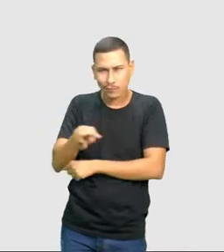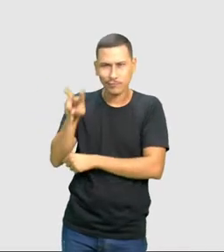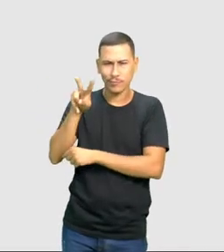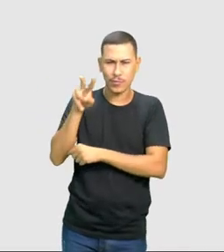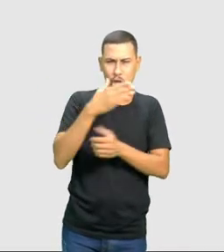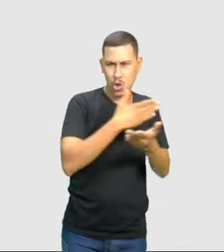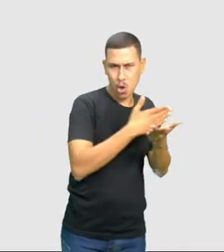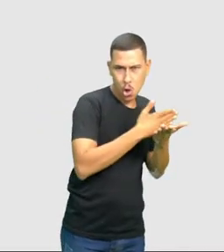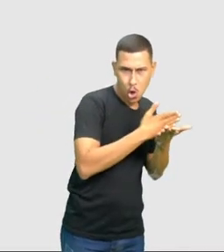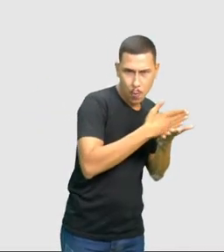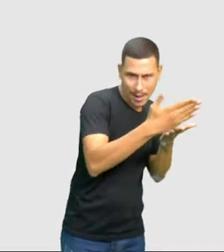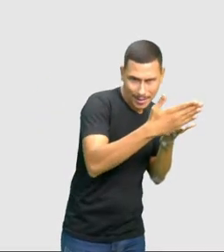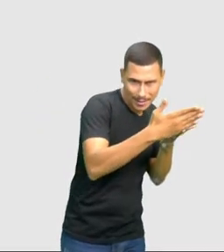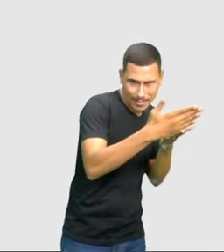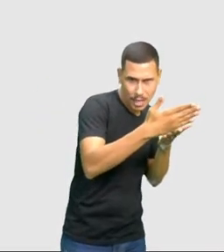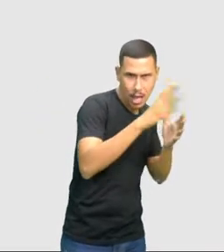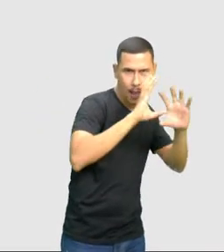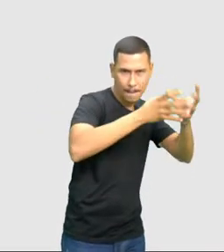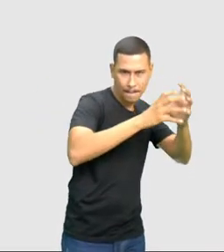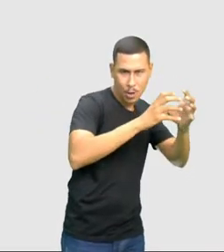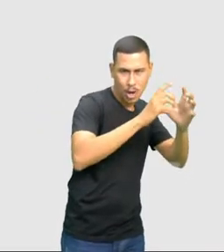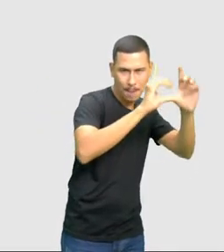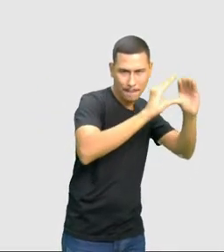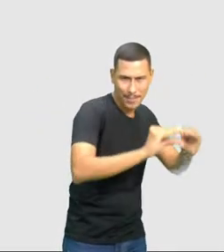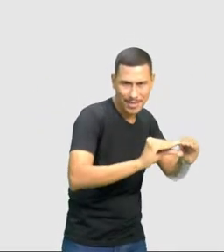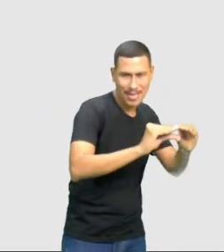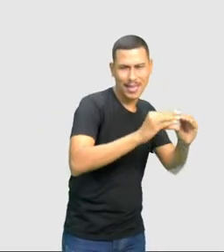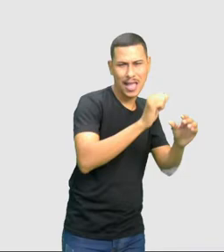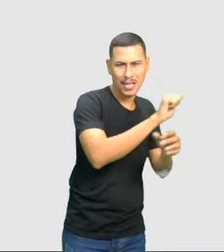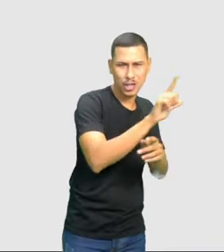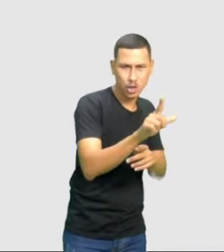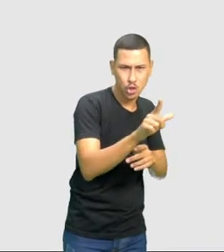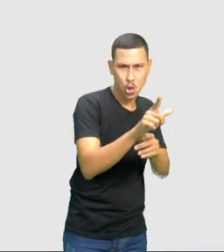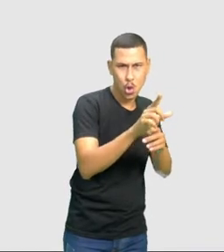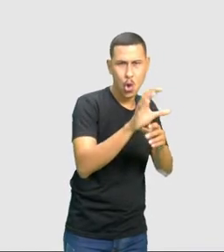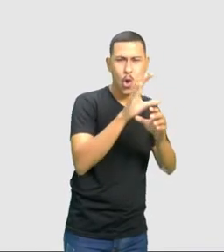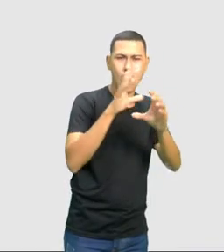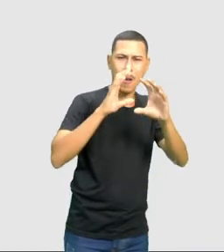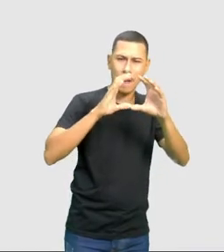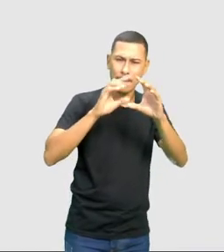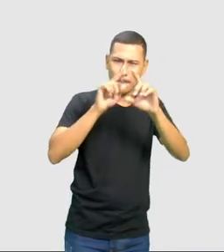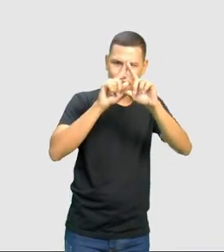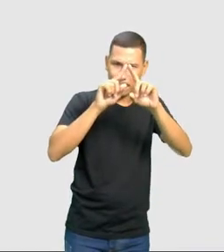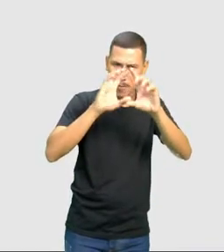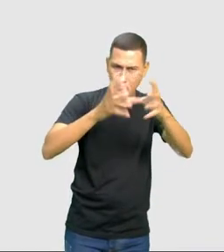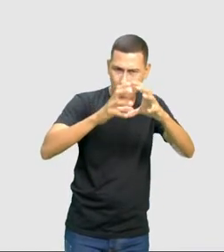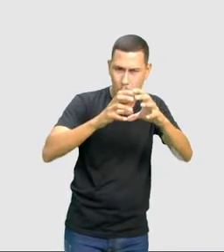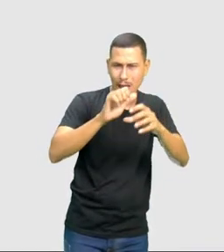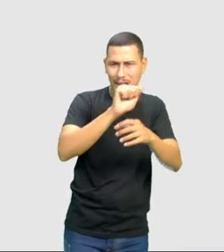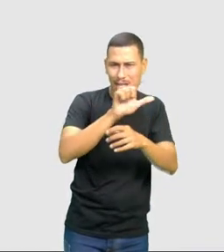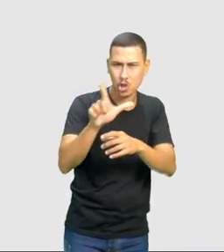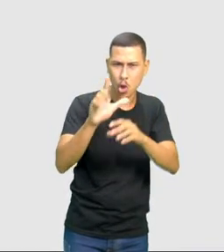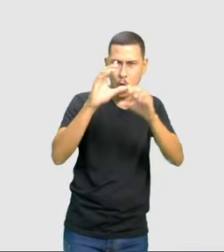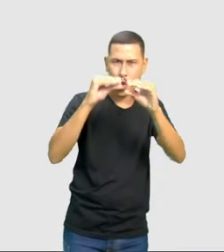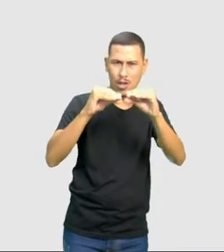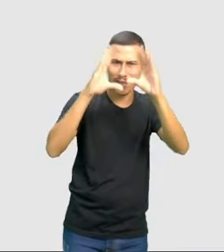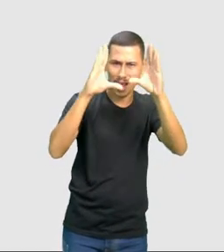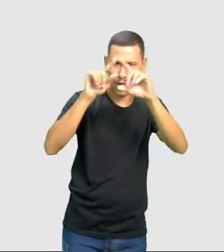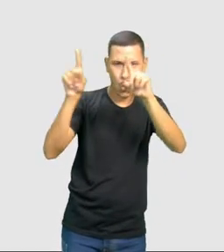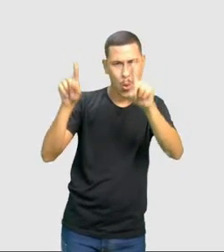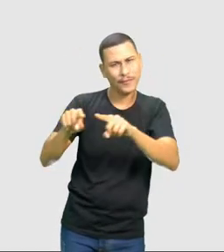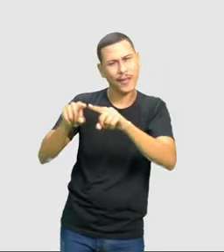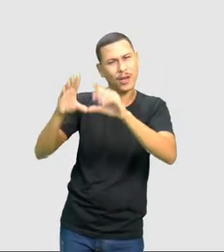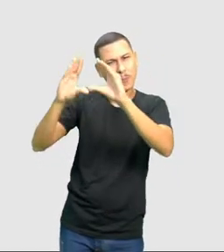vai desde a bola pequena azul, passando pela grande azul, o quadrado pequeno